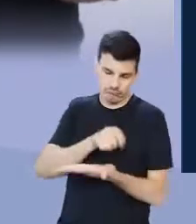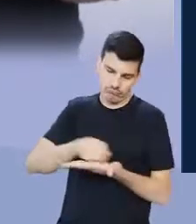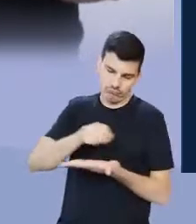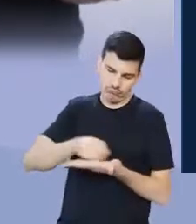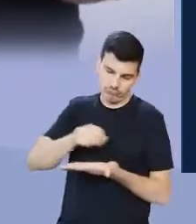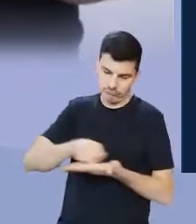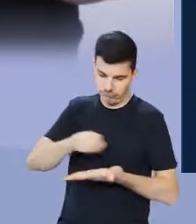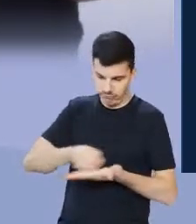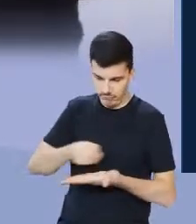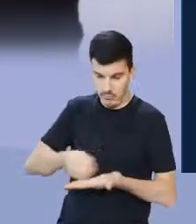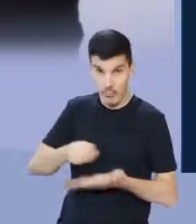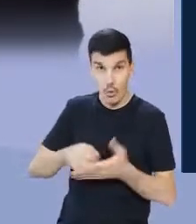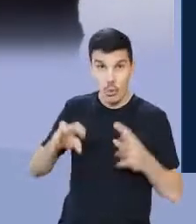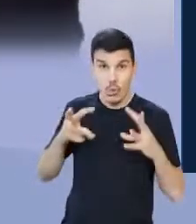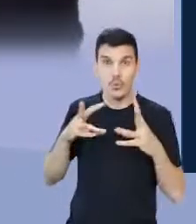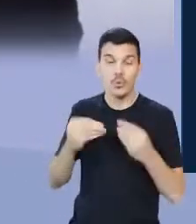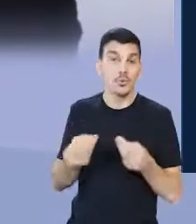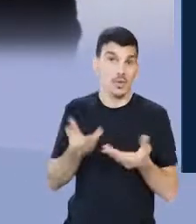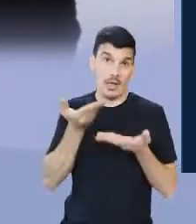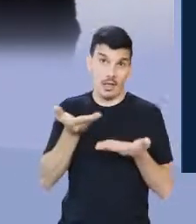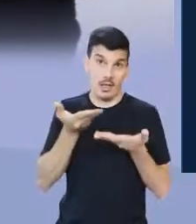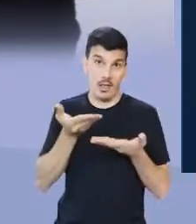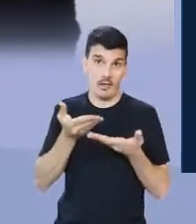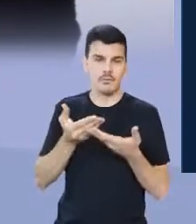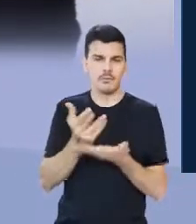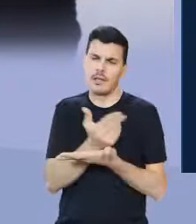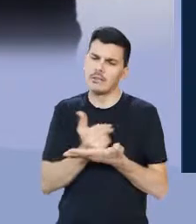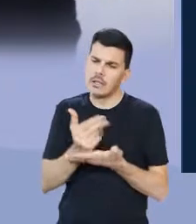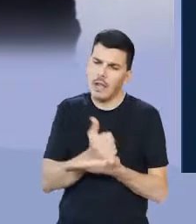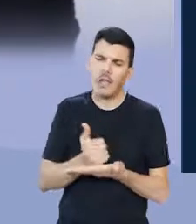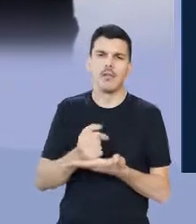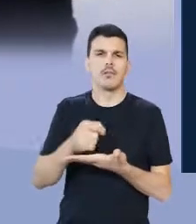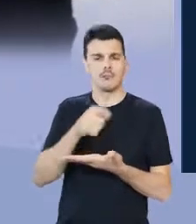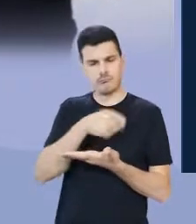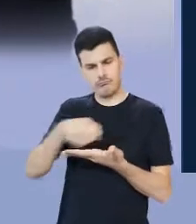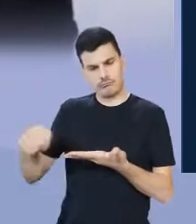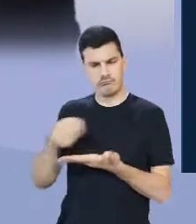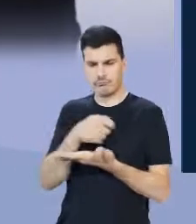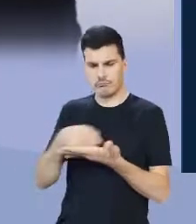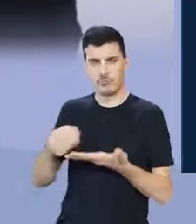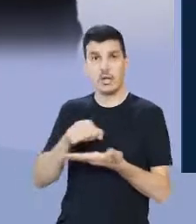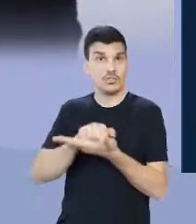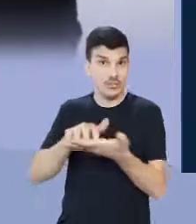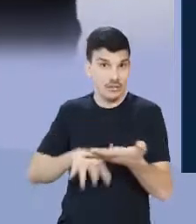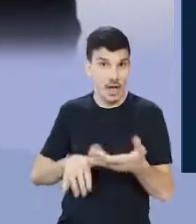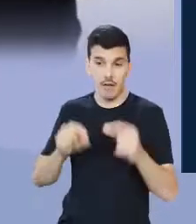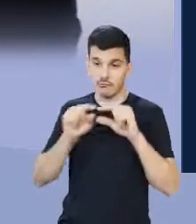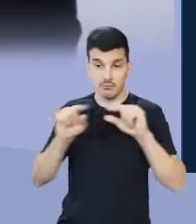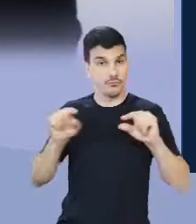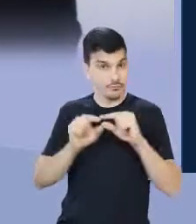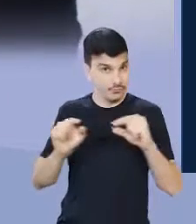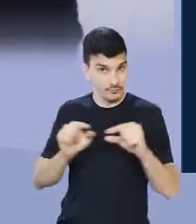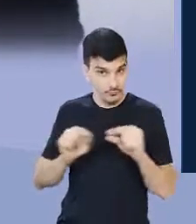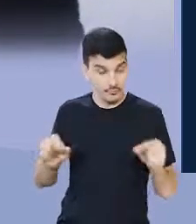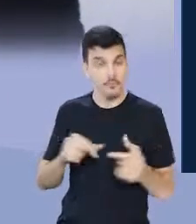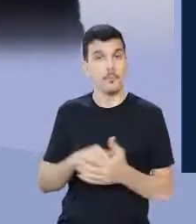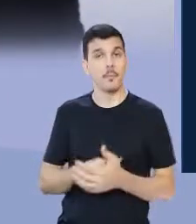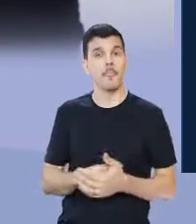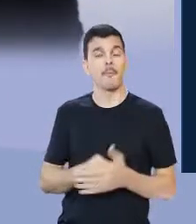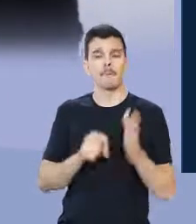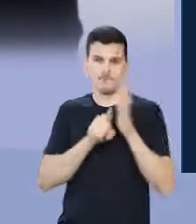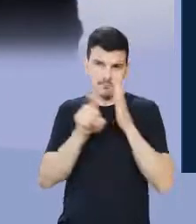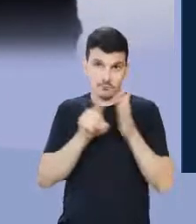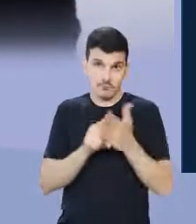no qual escreviam tudo o que queriam. Desenhos faziam, escreviam